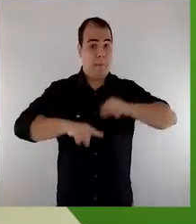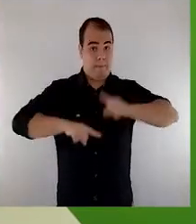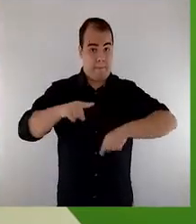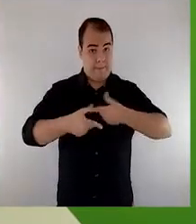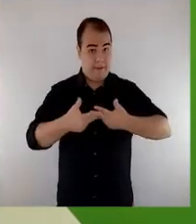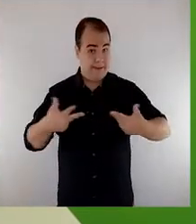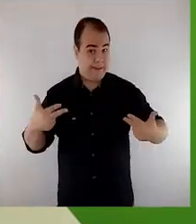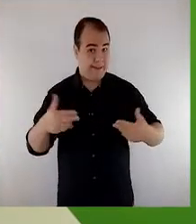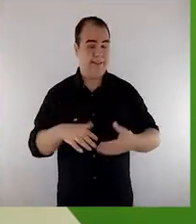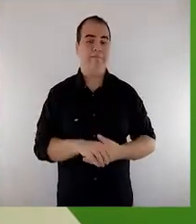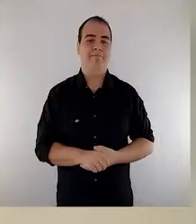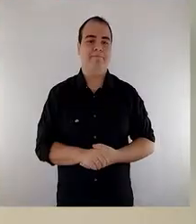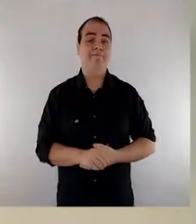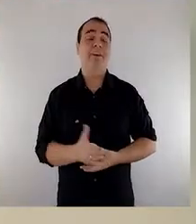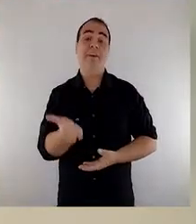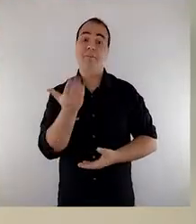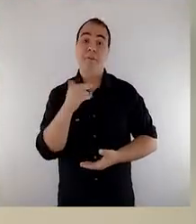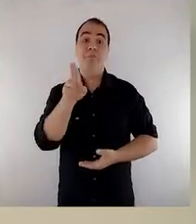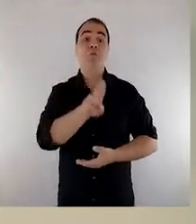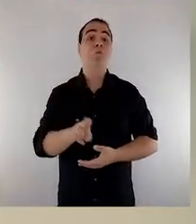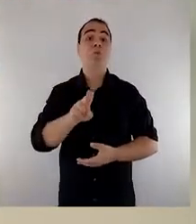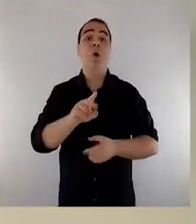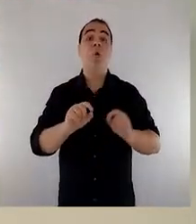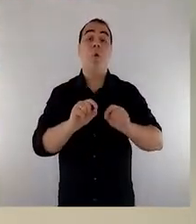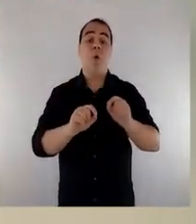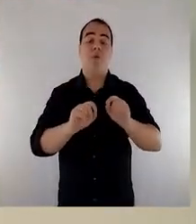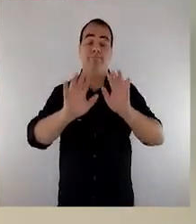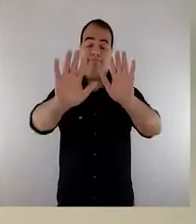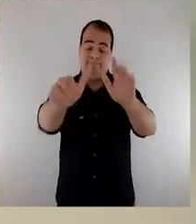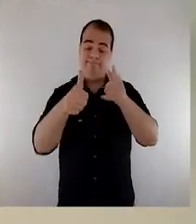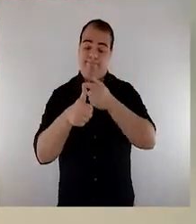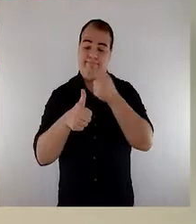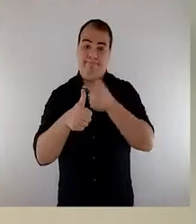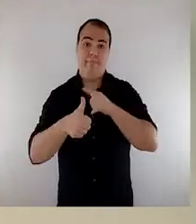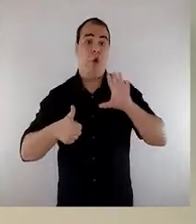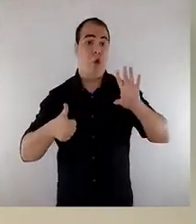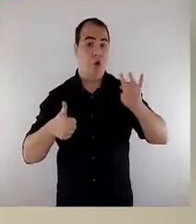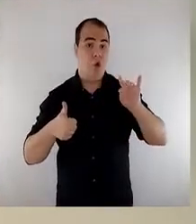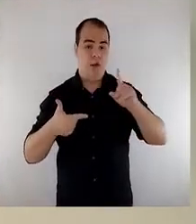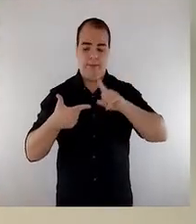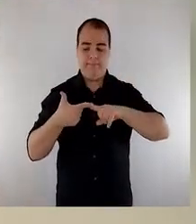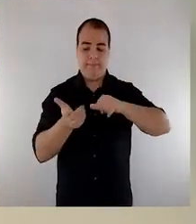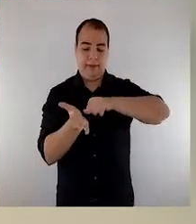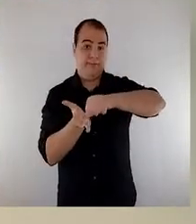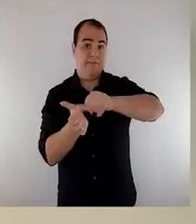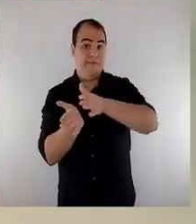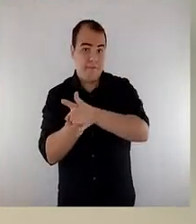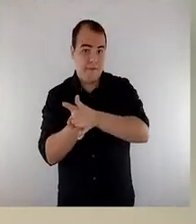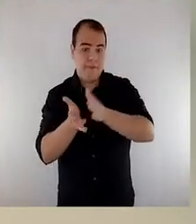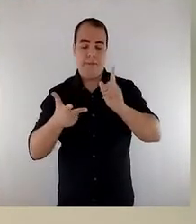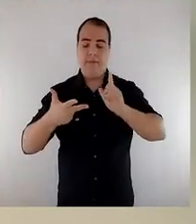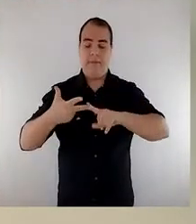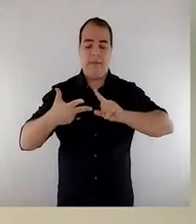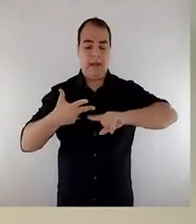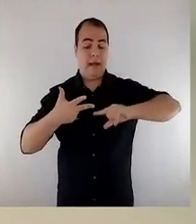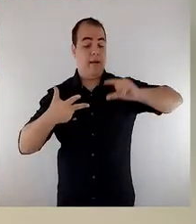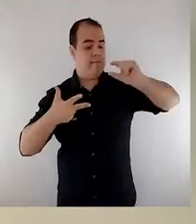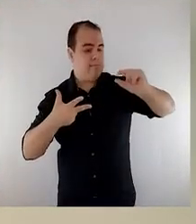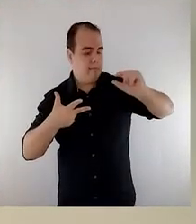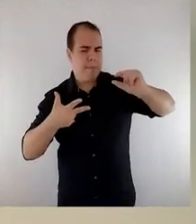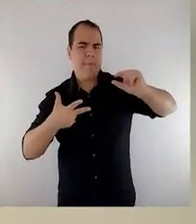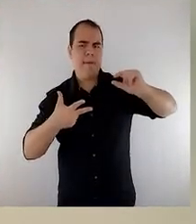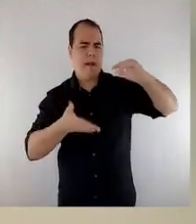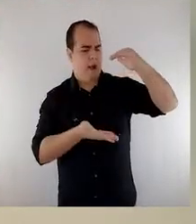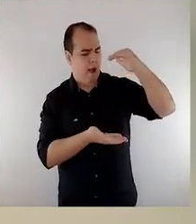necessários alguns materiais. Vamos utilizar cola, fita adesiva, tampa de